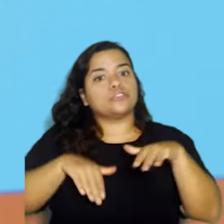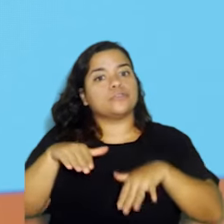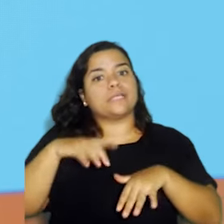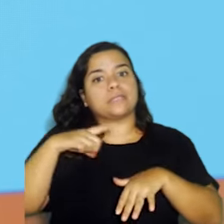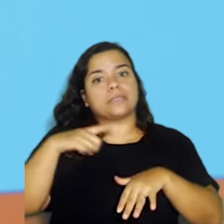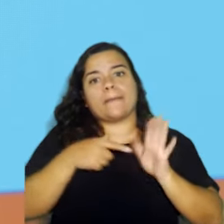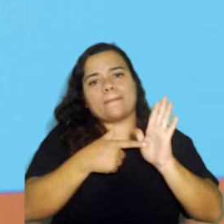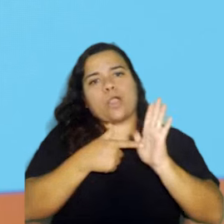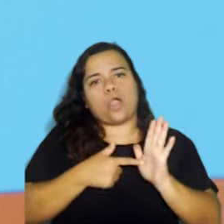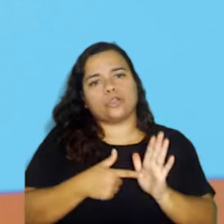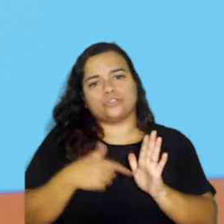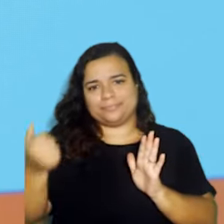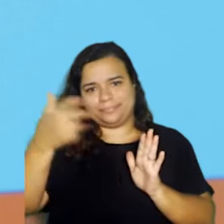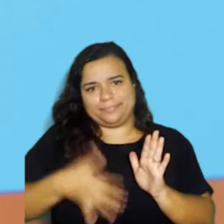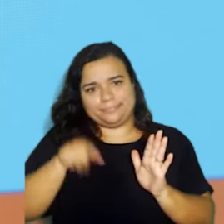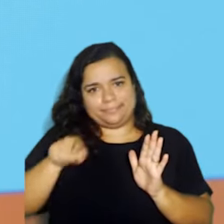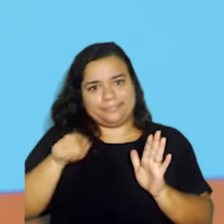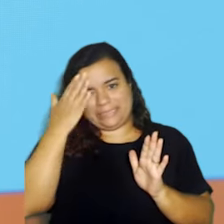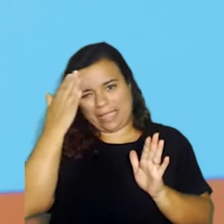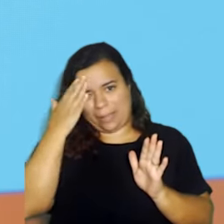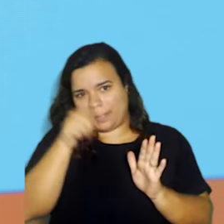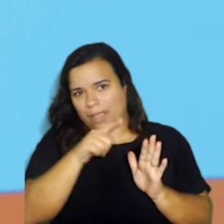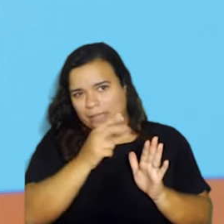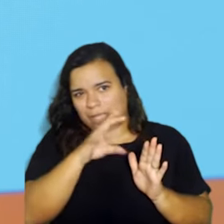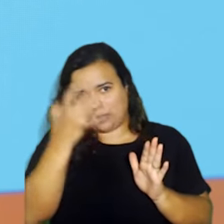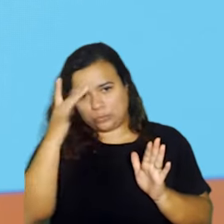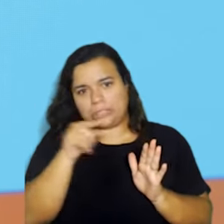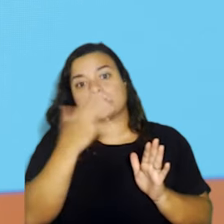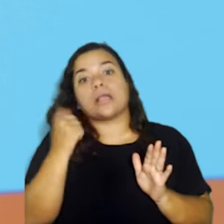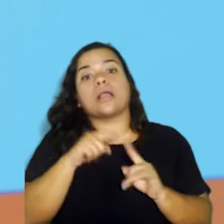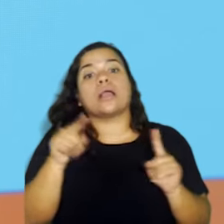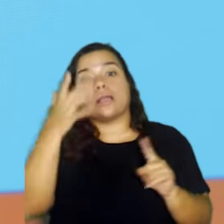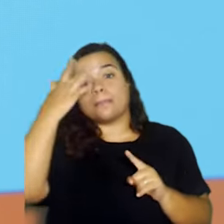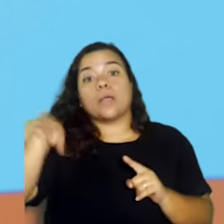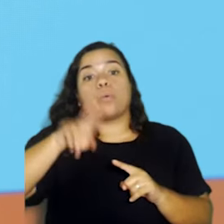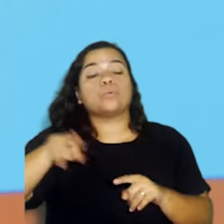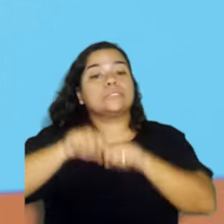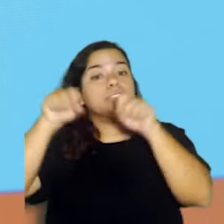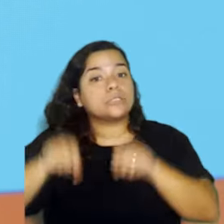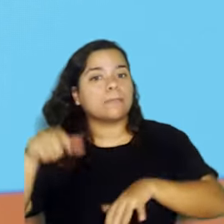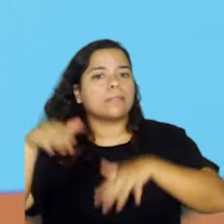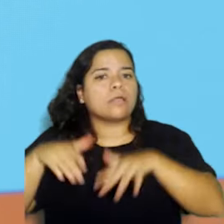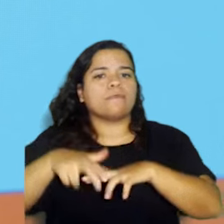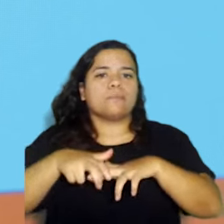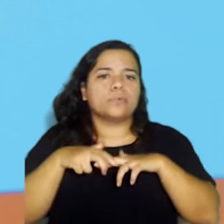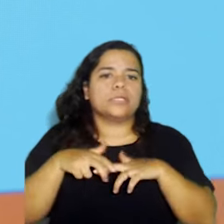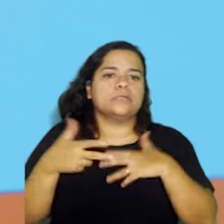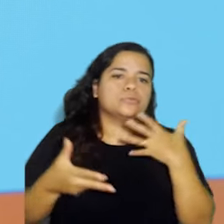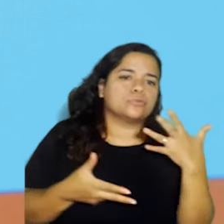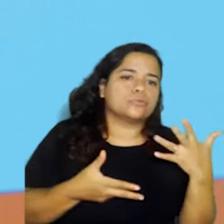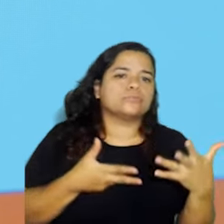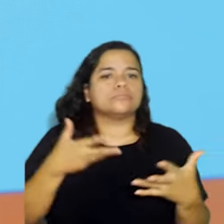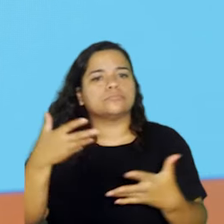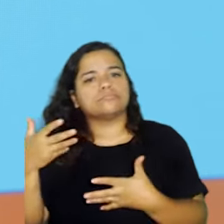a gente tem um grande apontamento que o Marco trouxe não sei se você tá sabendo grac a pessoa tá fazendo uso do sistema talvez por conta de da